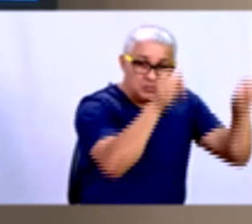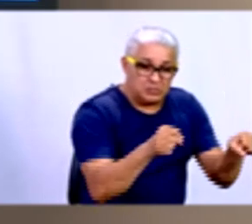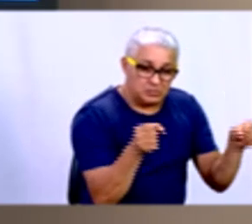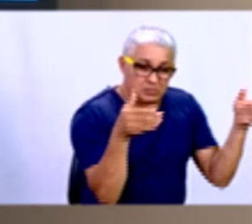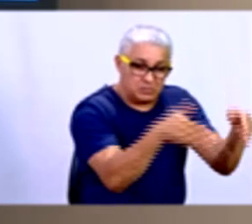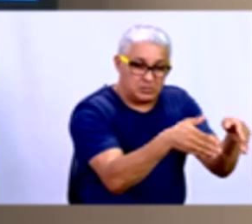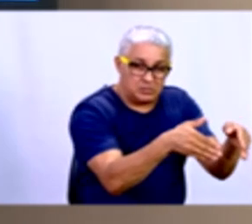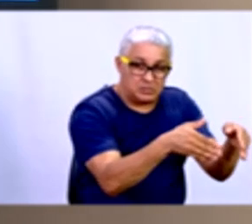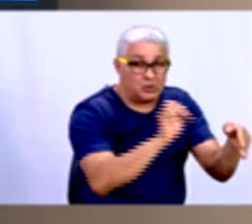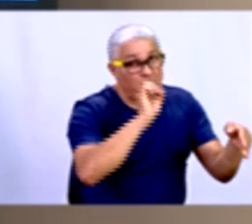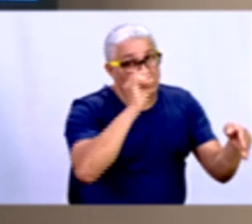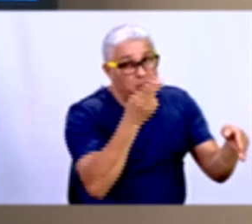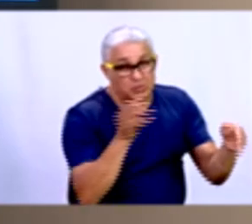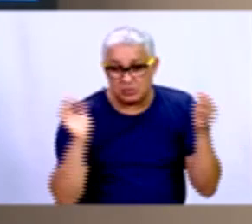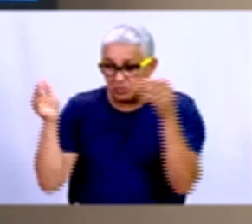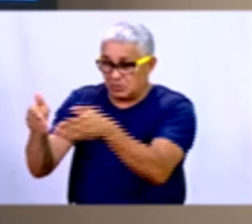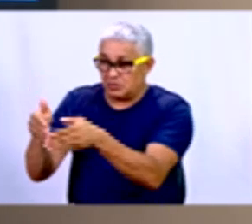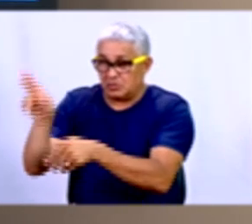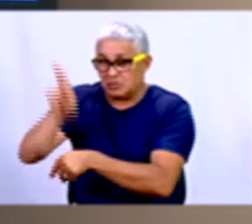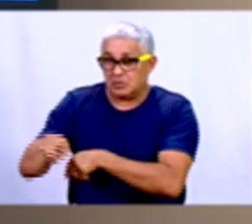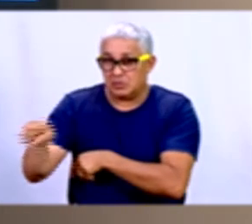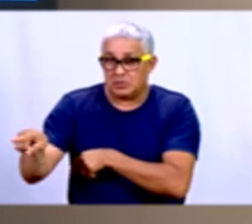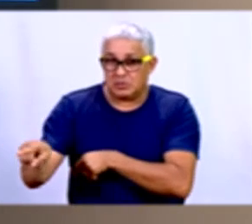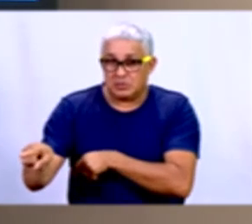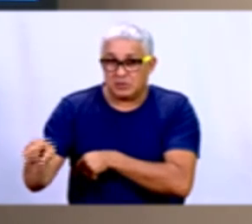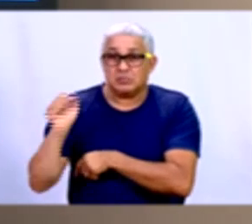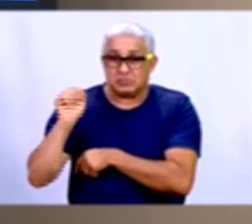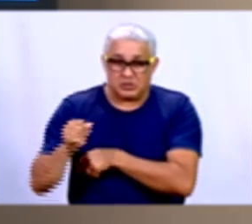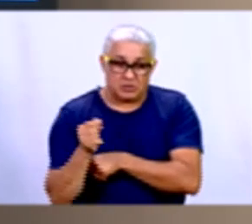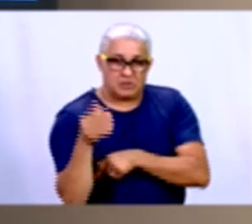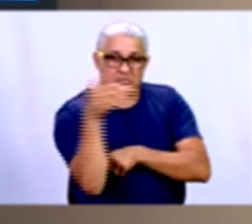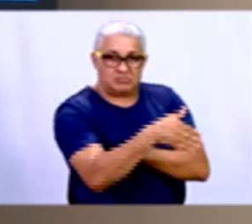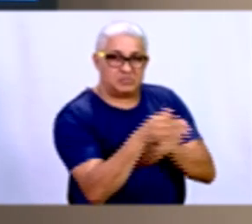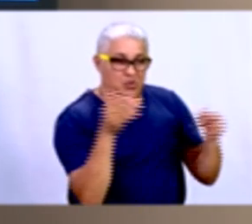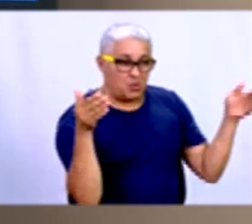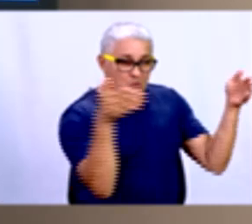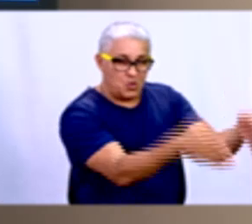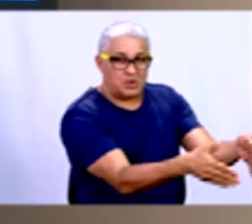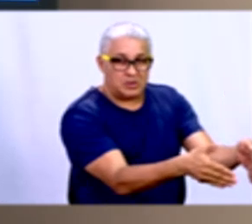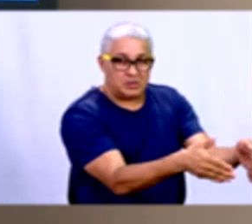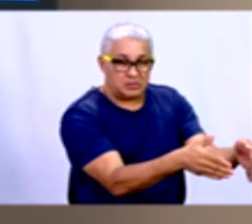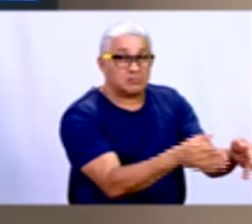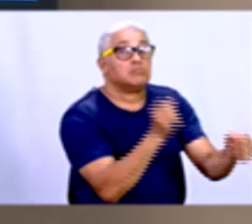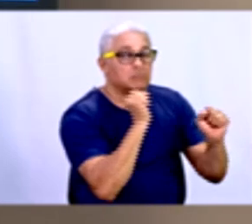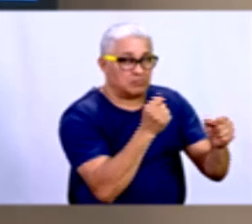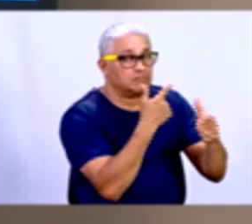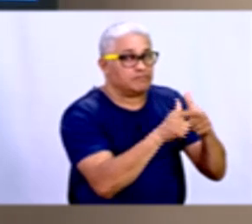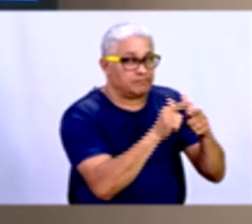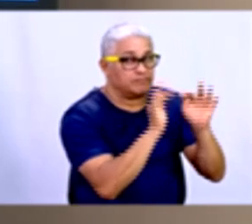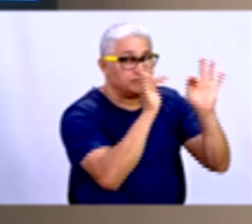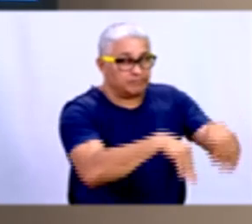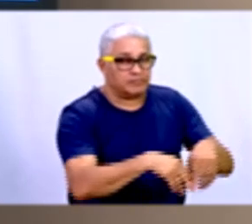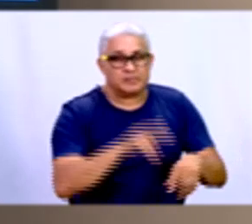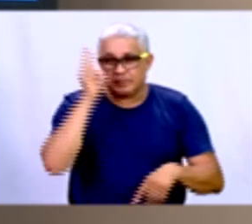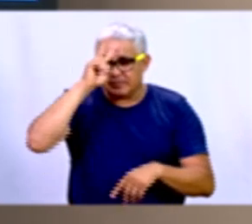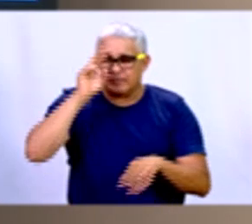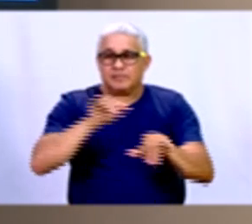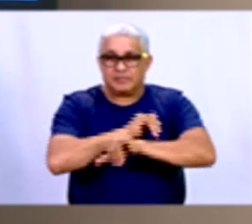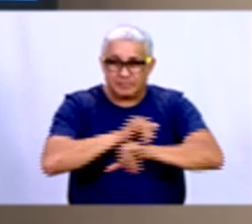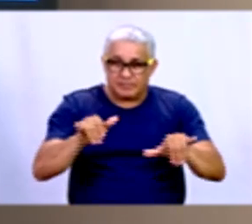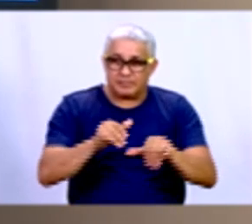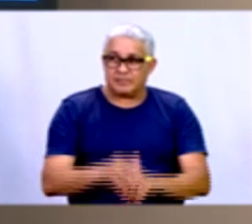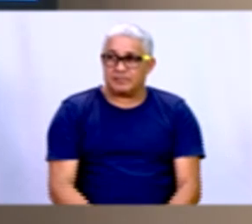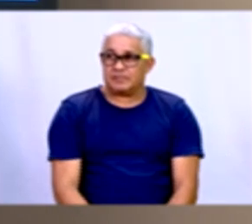Quando eu tenho foco no sistema, o que vai acontecer é que ao fim eu posso ter problemas, tá? Então, lembrando dessas informações que a gente